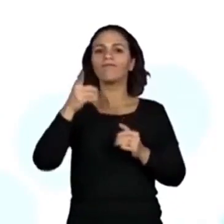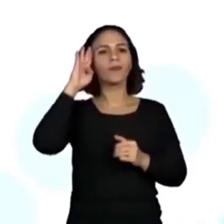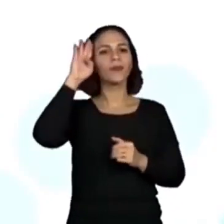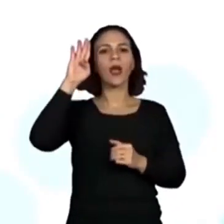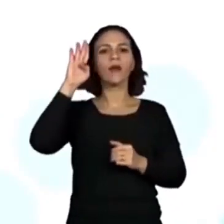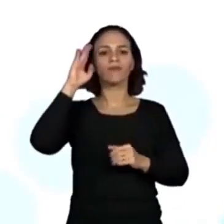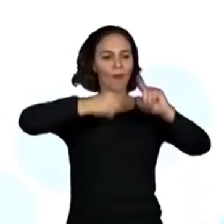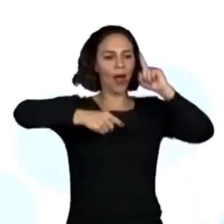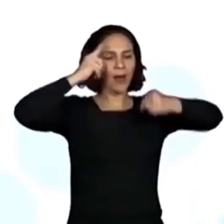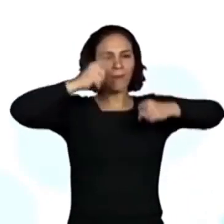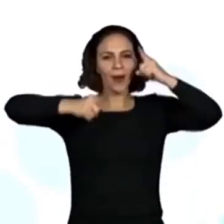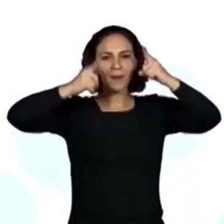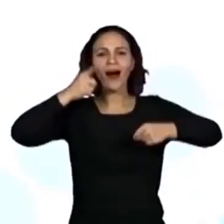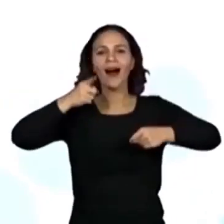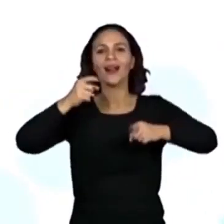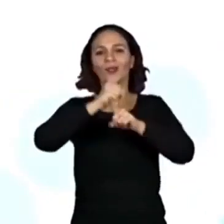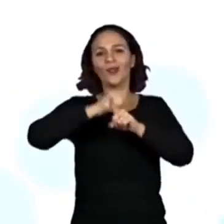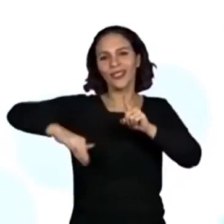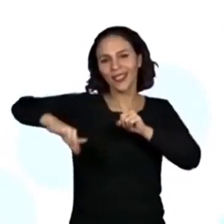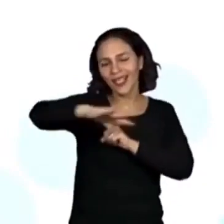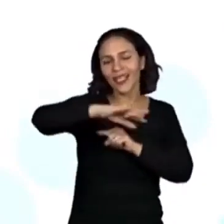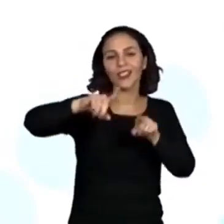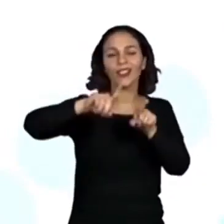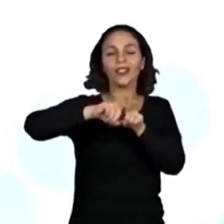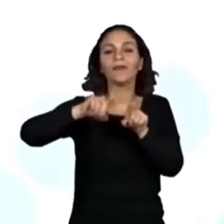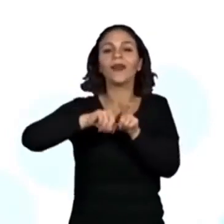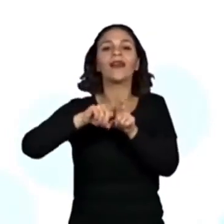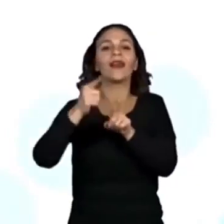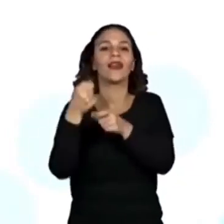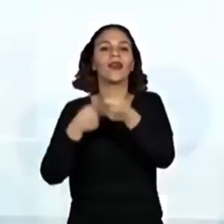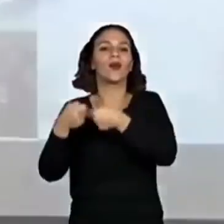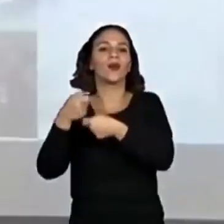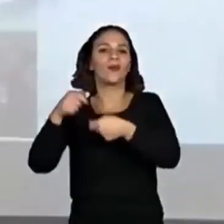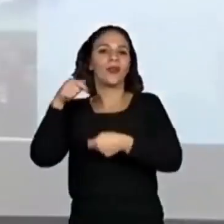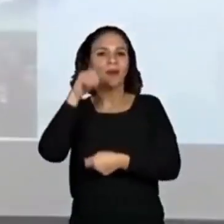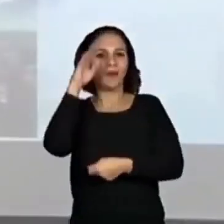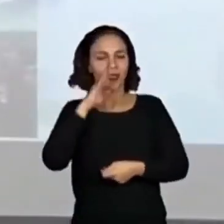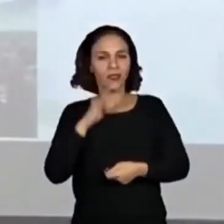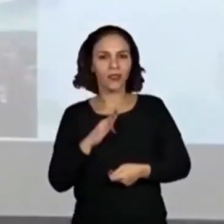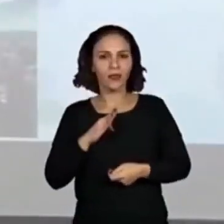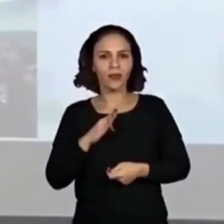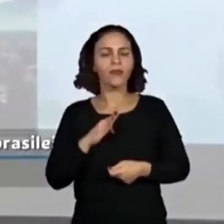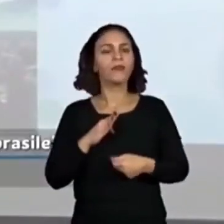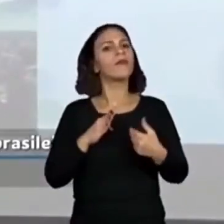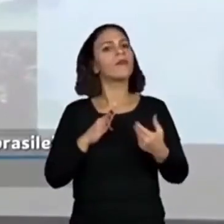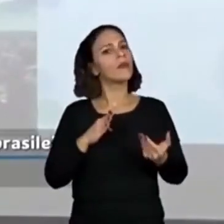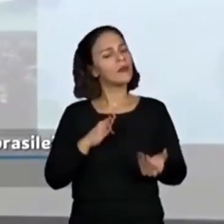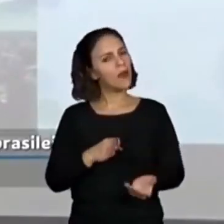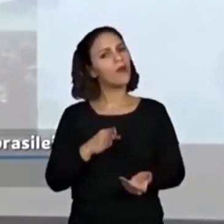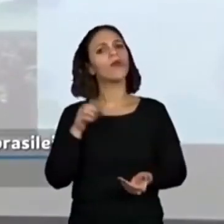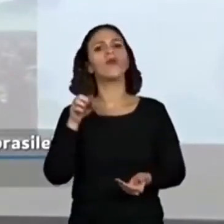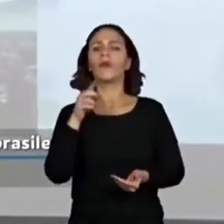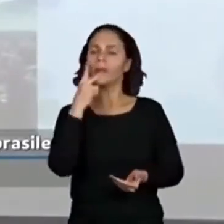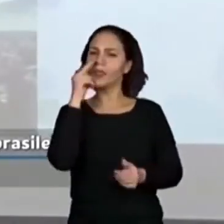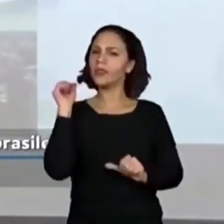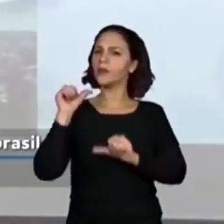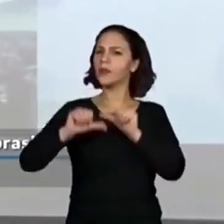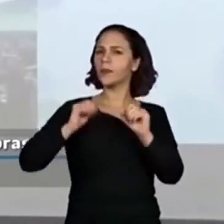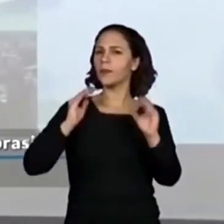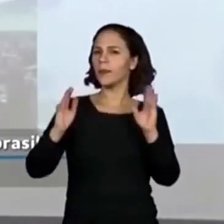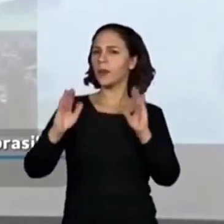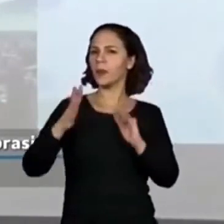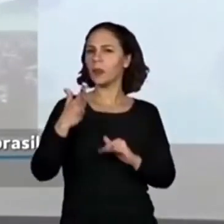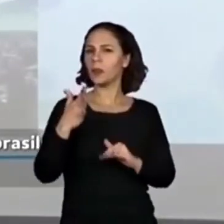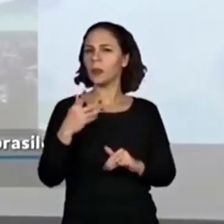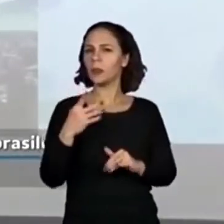e a sociedade brasileira. Então, o Brasil teve, inclusive, uma mudança muito grande por volta da